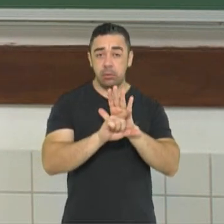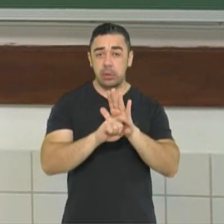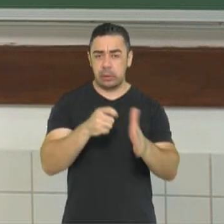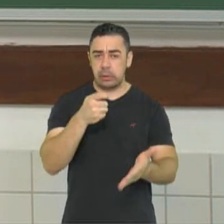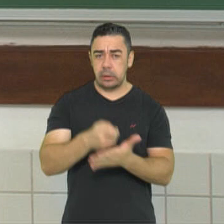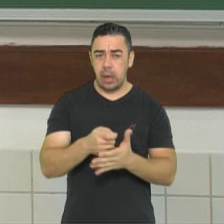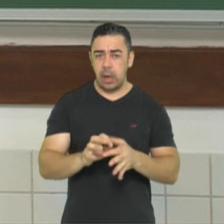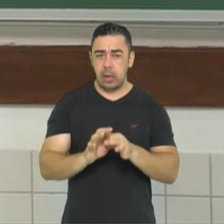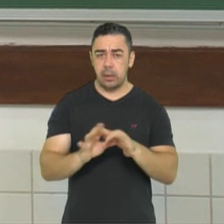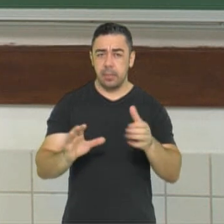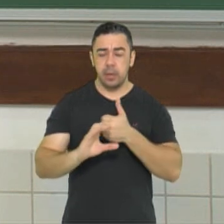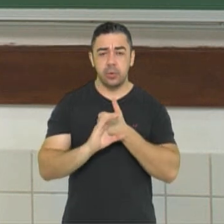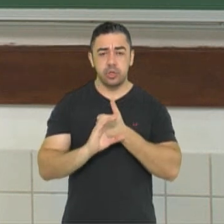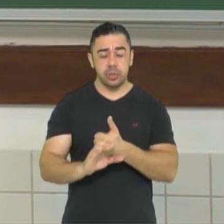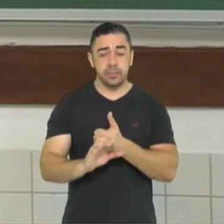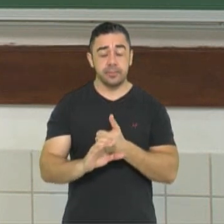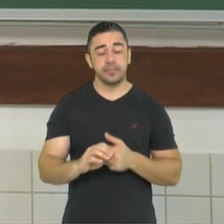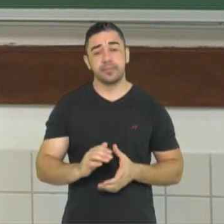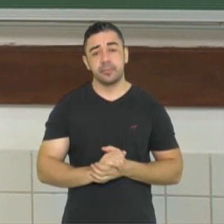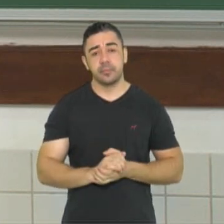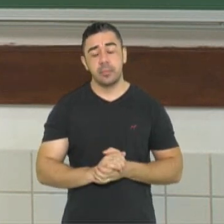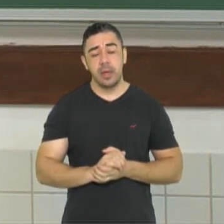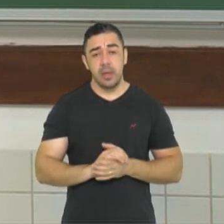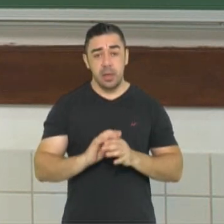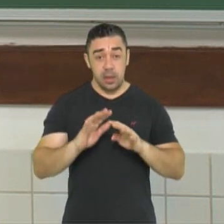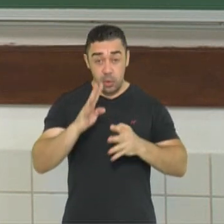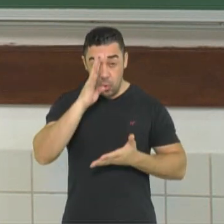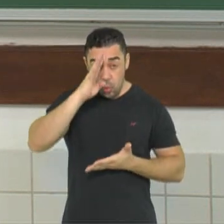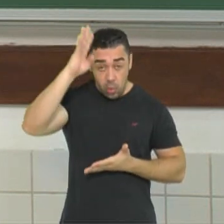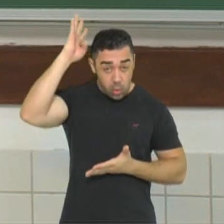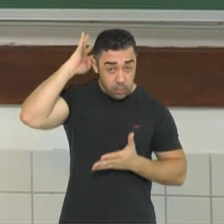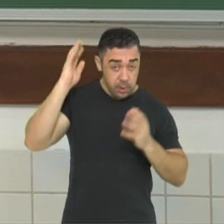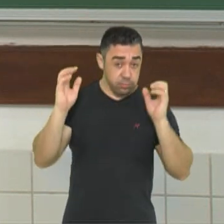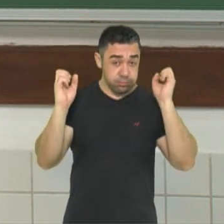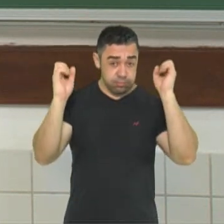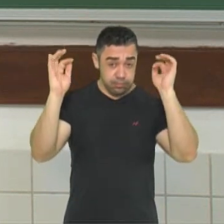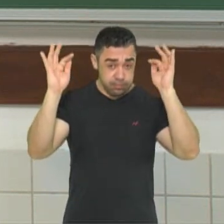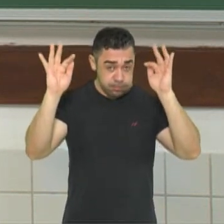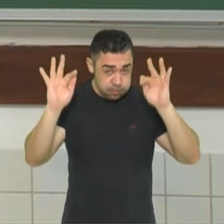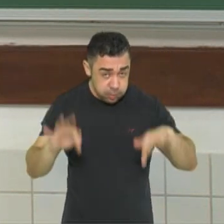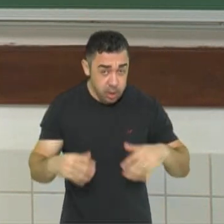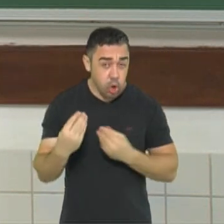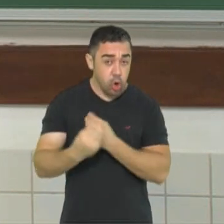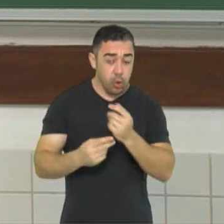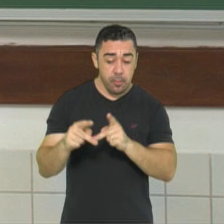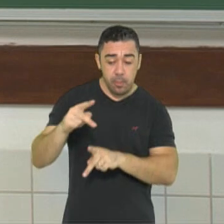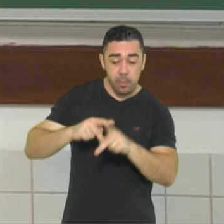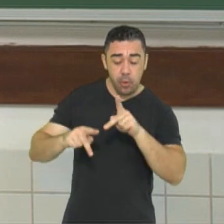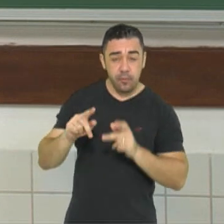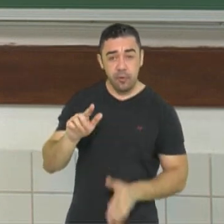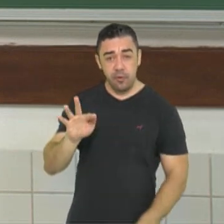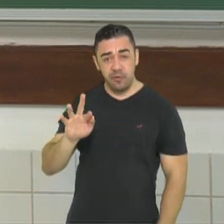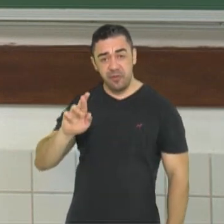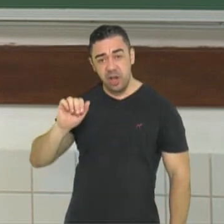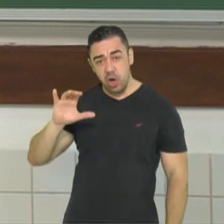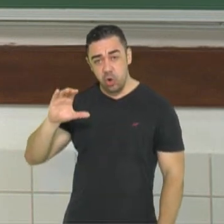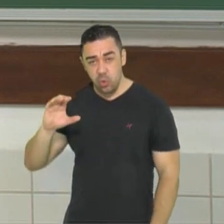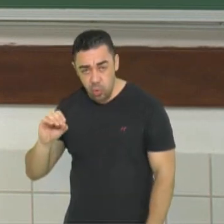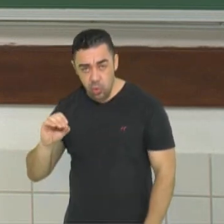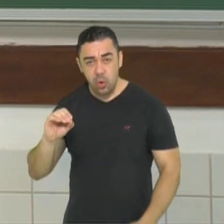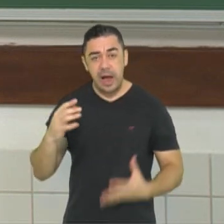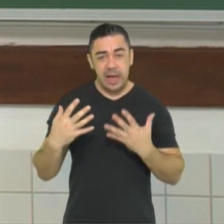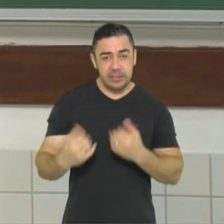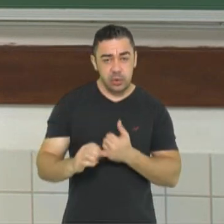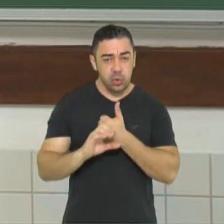consolidam, inclusive, o cristianismo. E com a queda do Império Romano, como que os francos ou os povos germânicos se